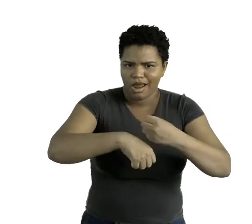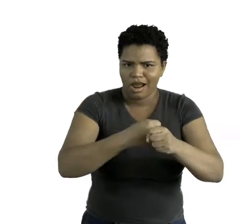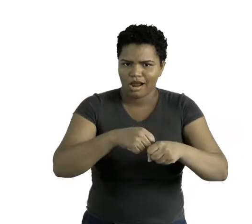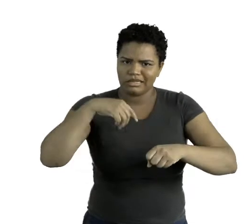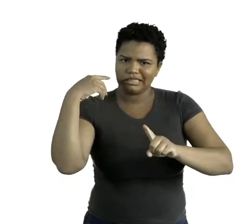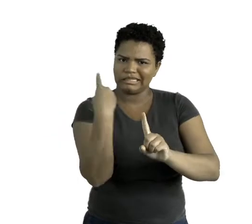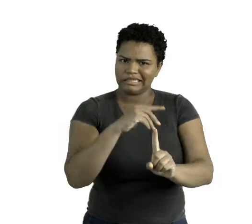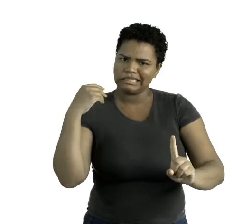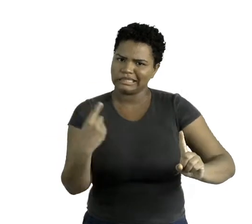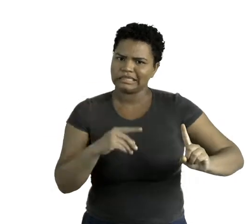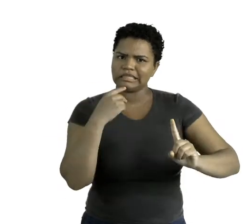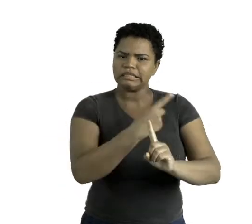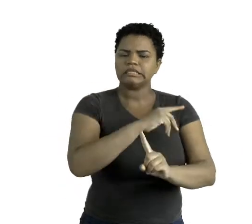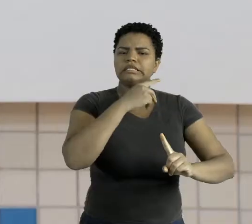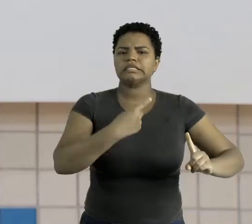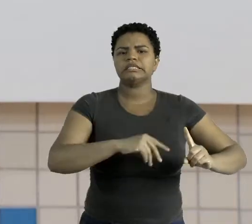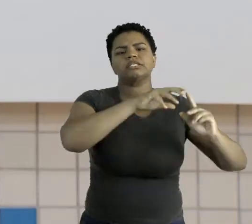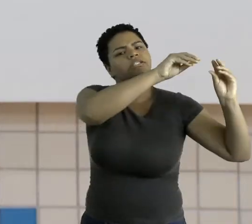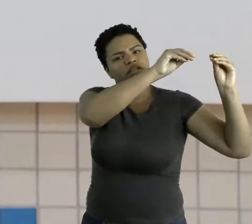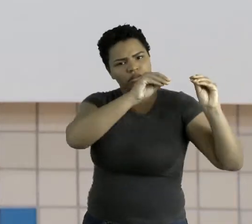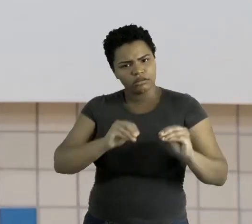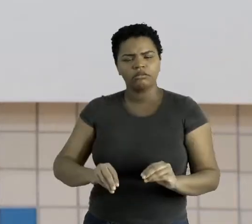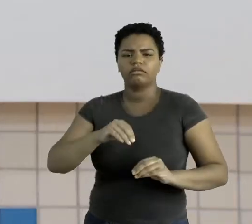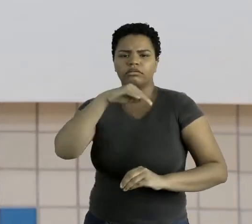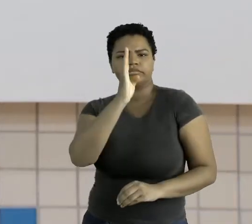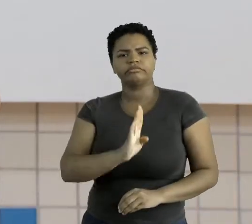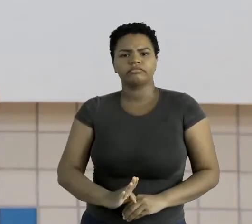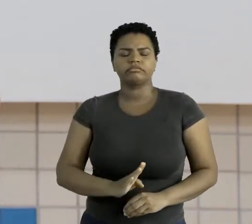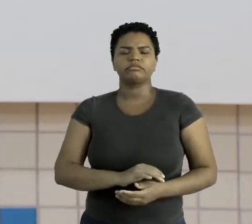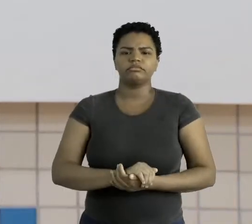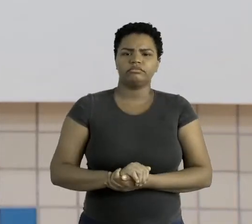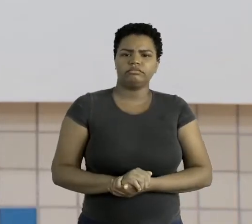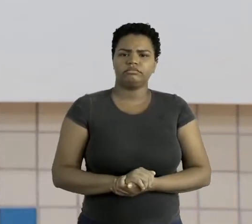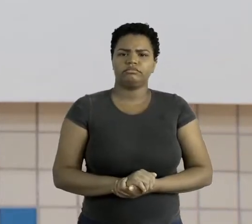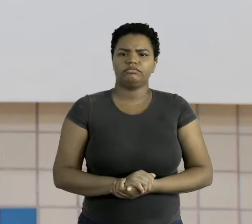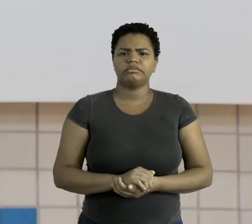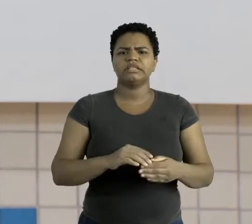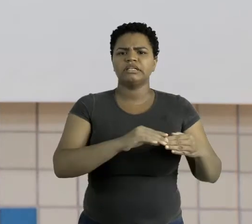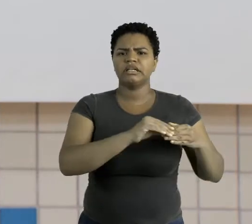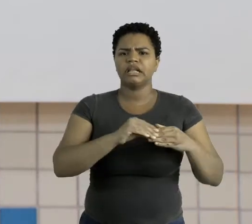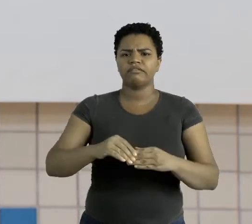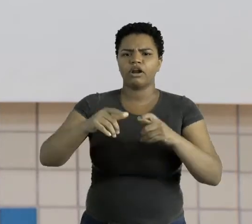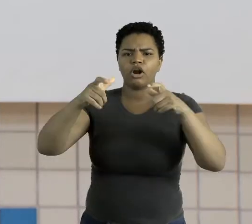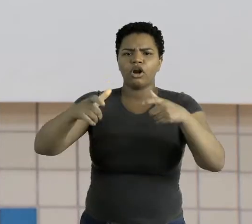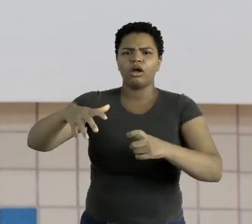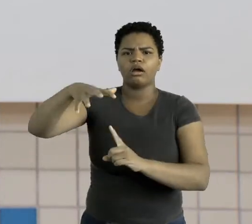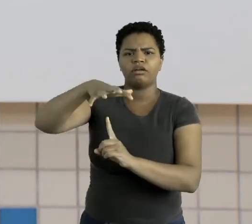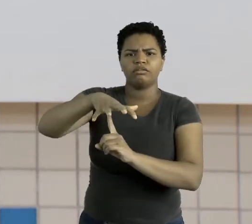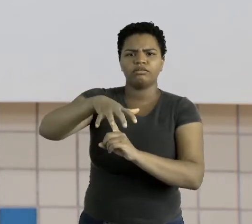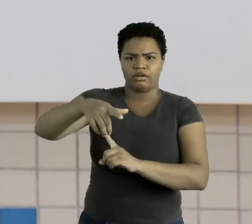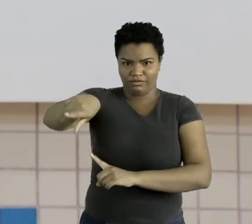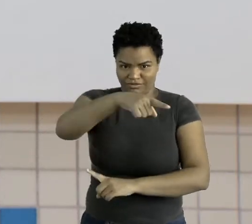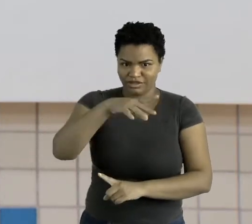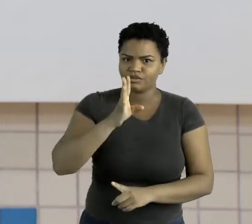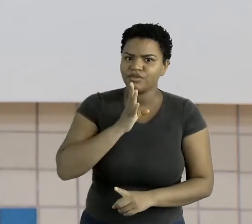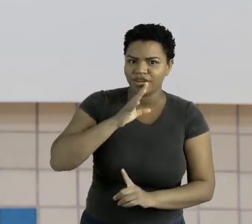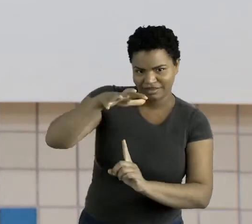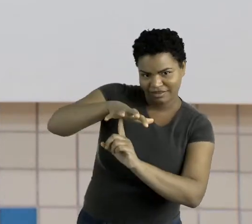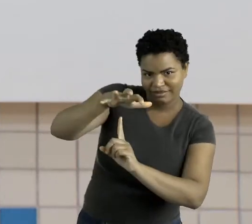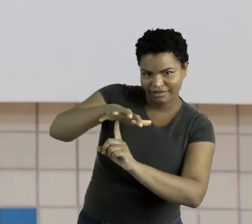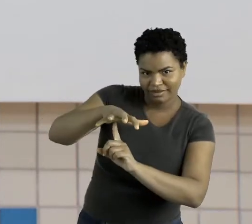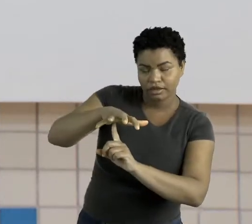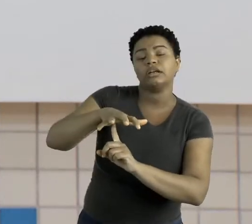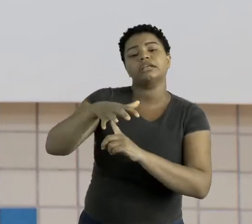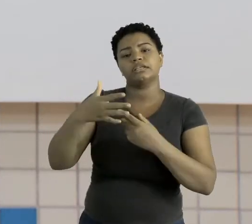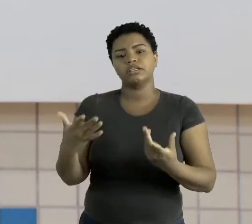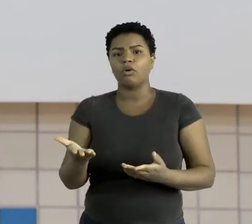para o Brasil nesses porões. E eles eram levados para uma feira. Quem já foi na feira aí, levanta a mão? Pois é, mas